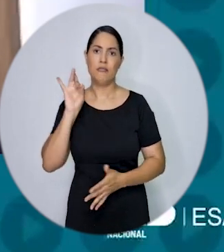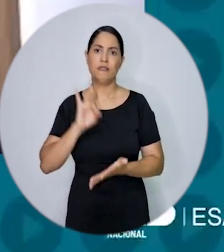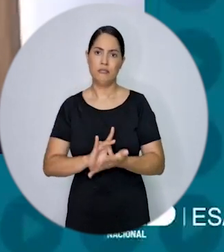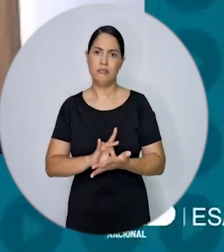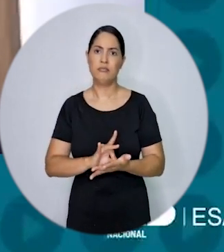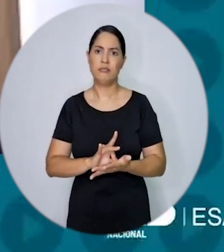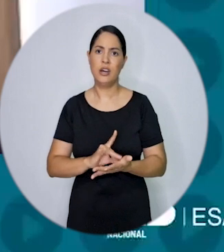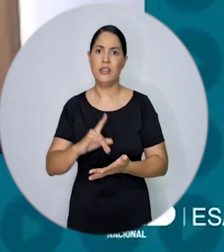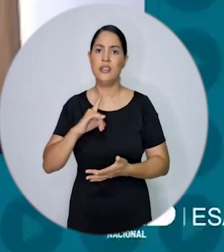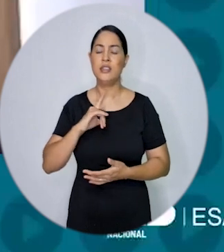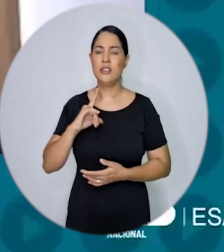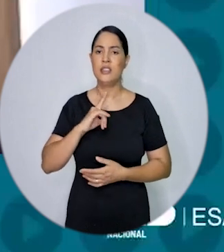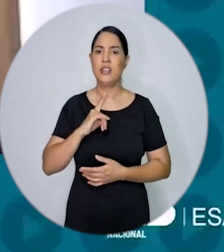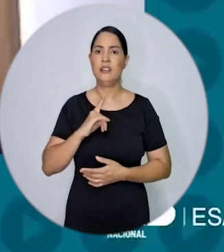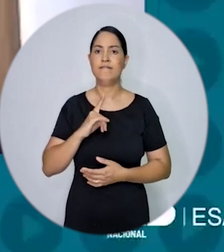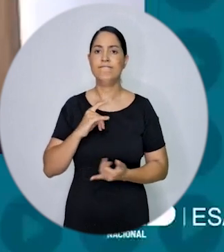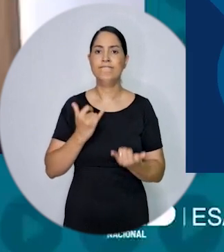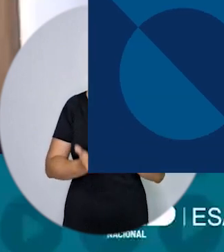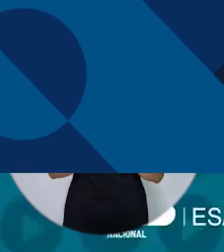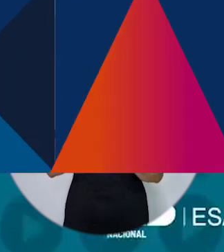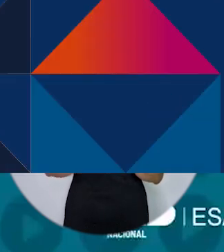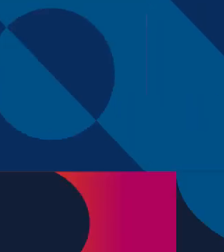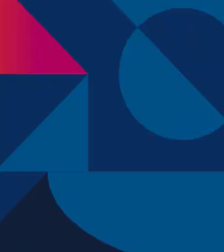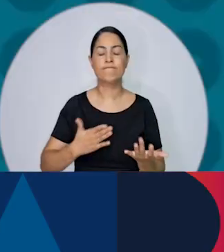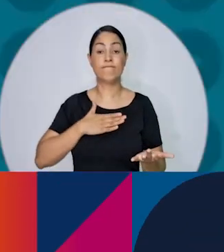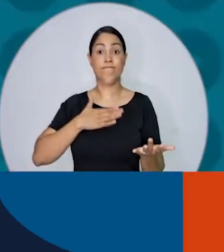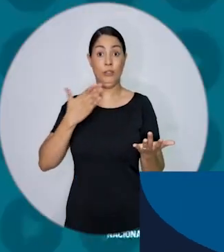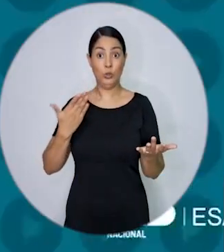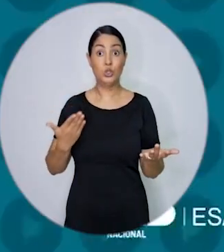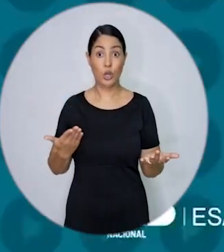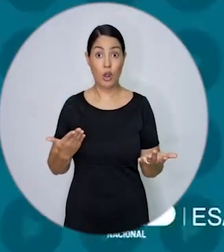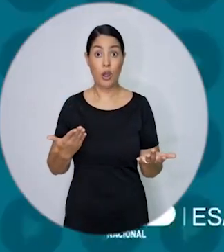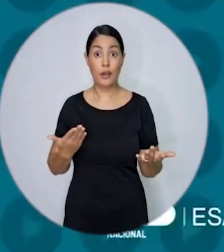e transformações de um choque